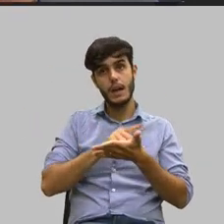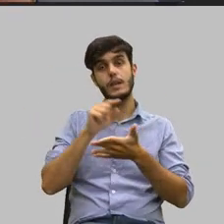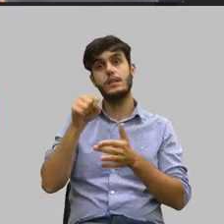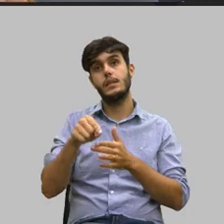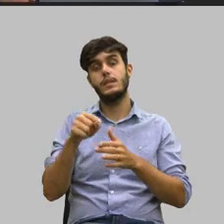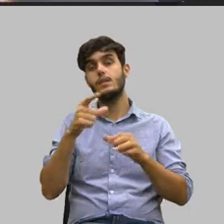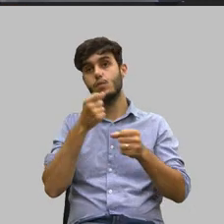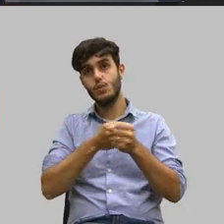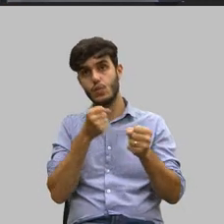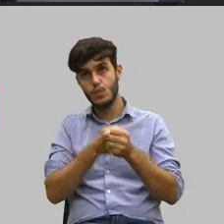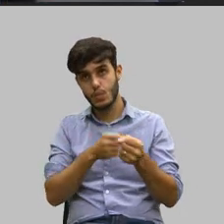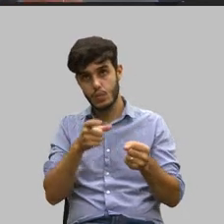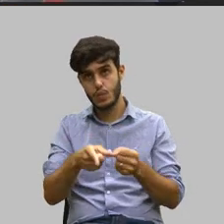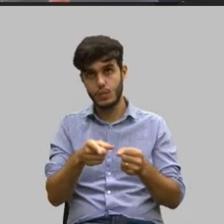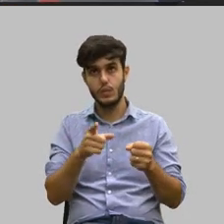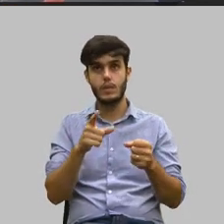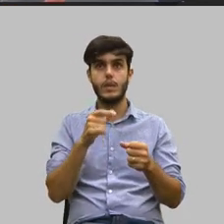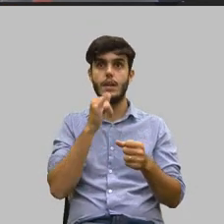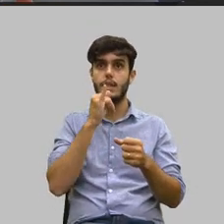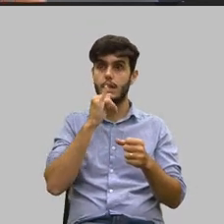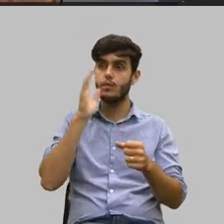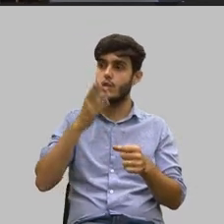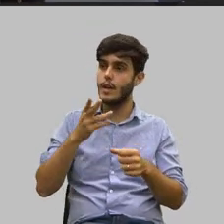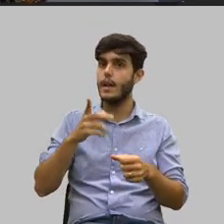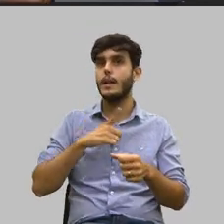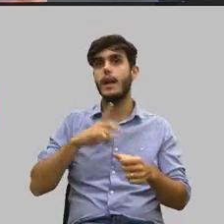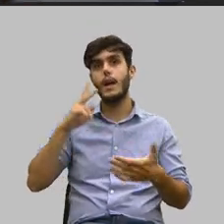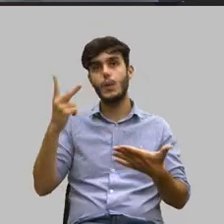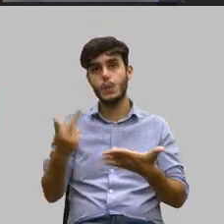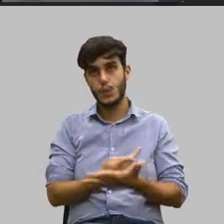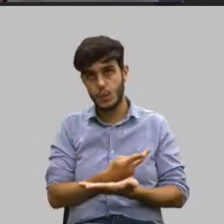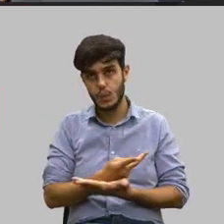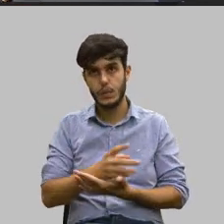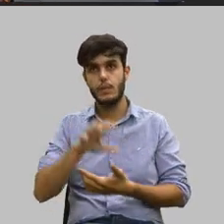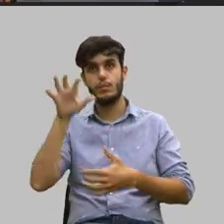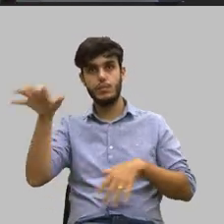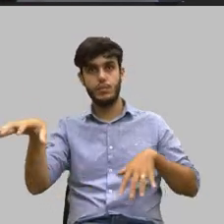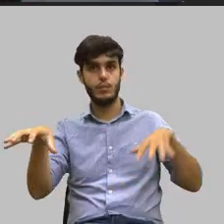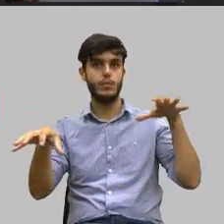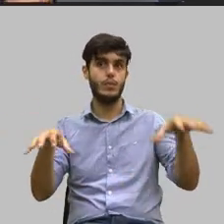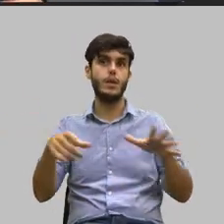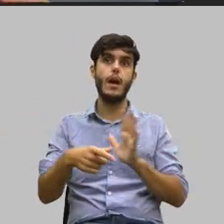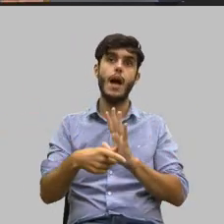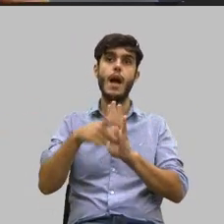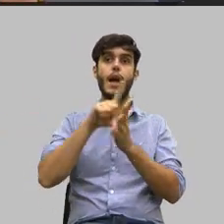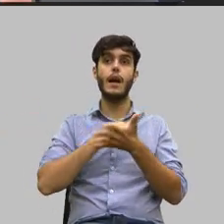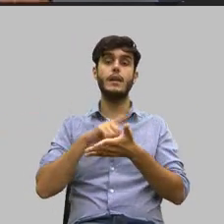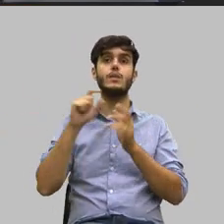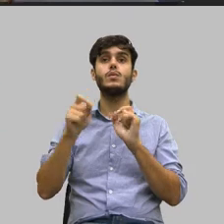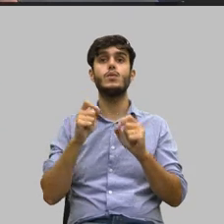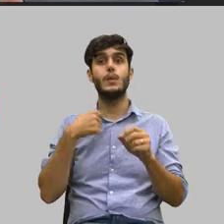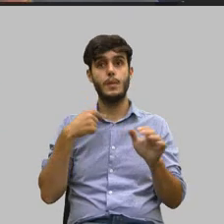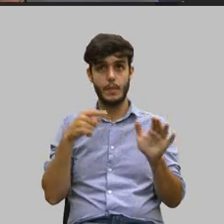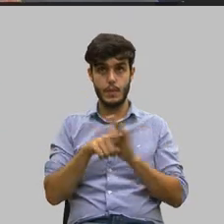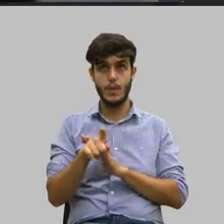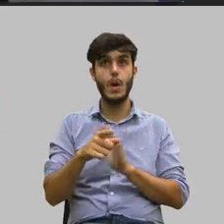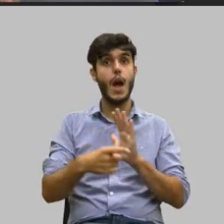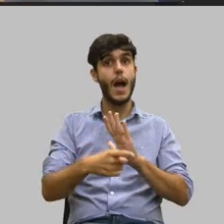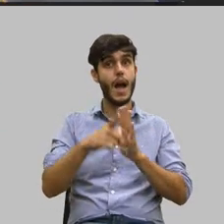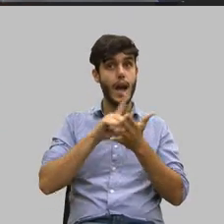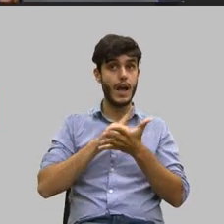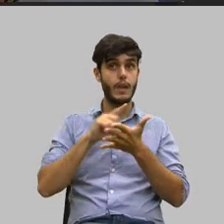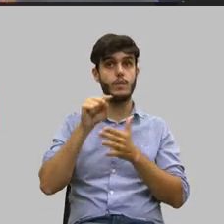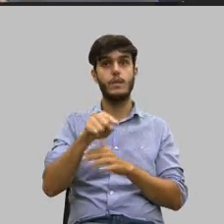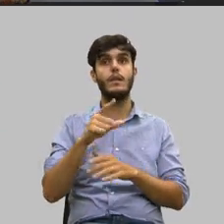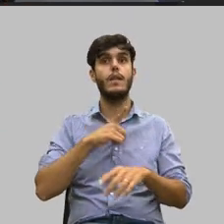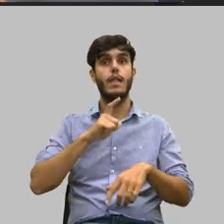A exemplo do que outros lugares já viveram de nos anteciparmos então a minha pergunta é é antes para que dê